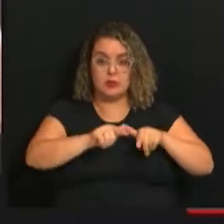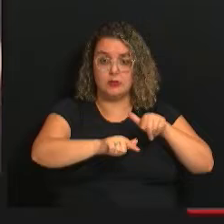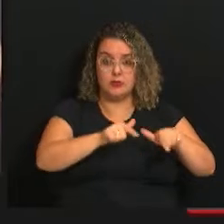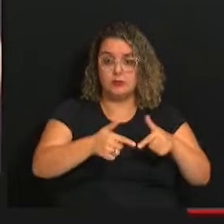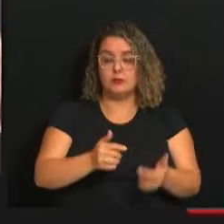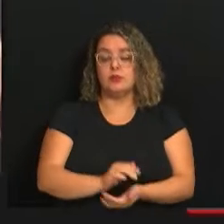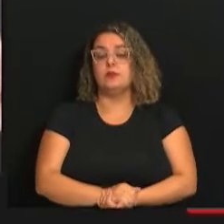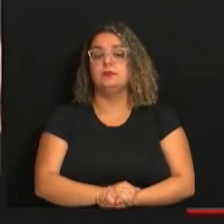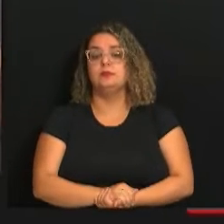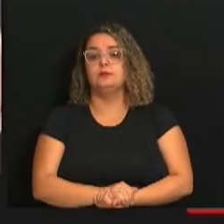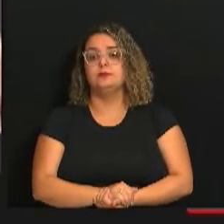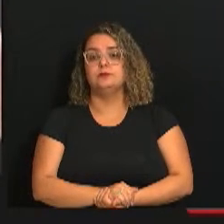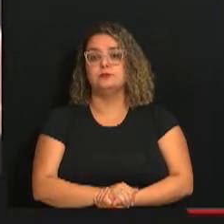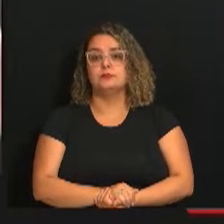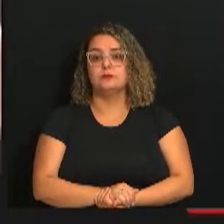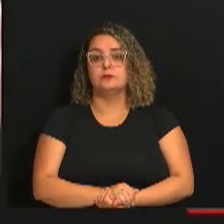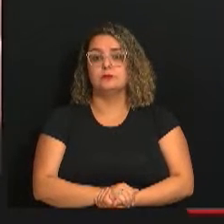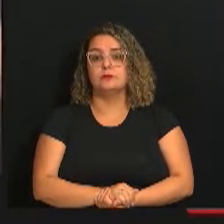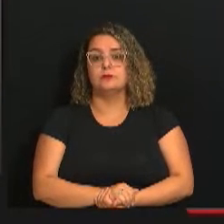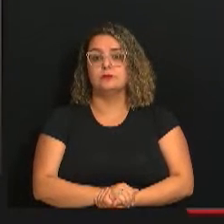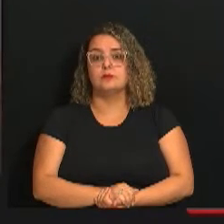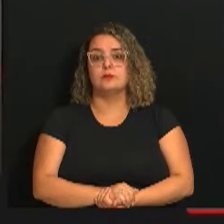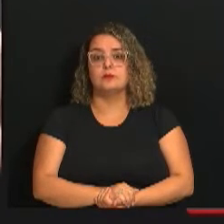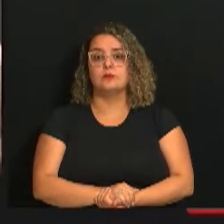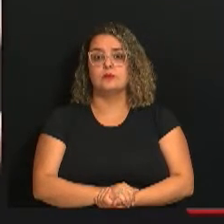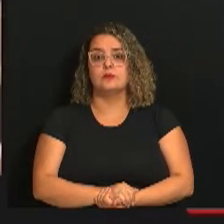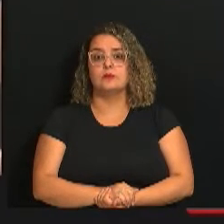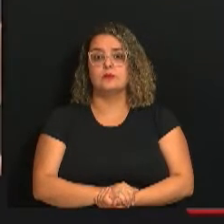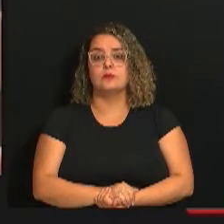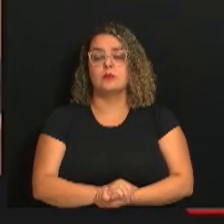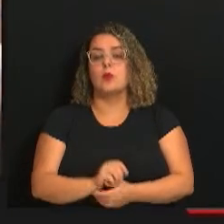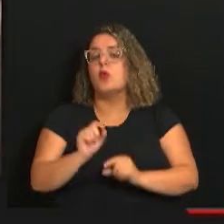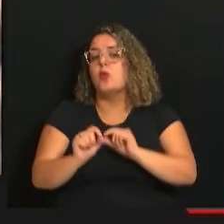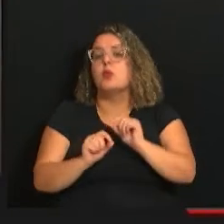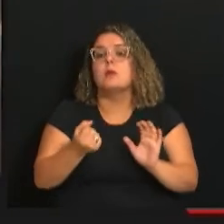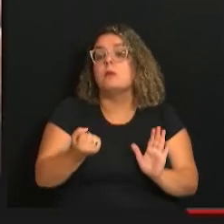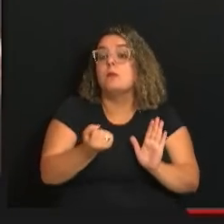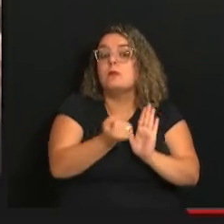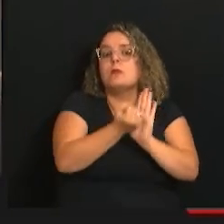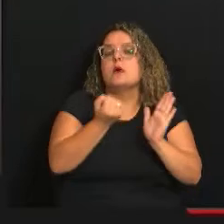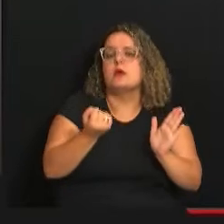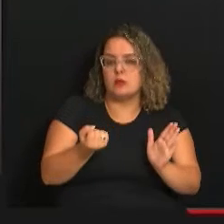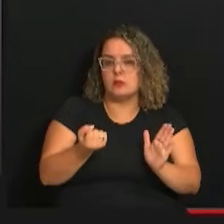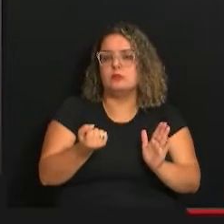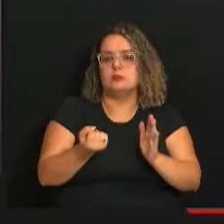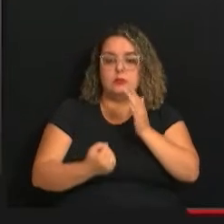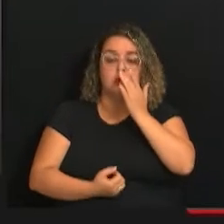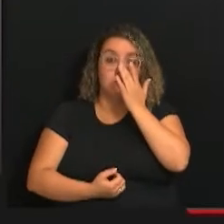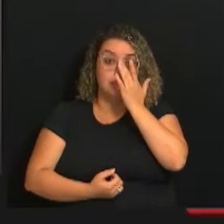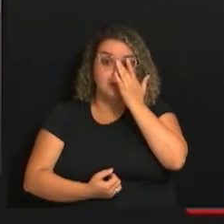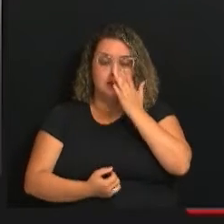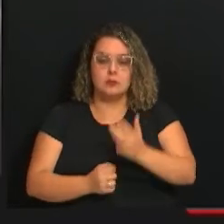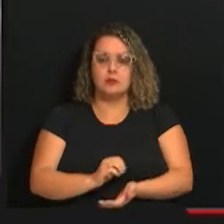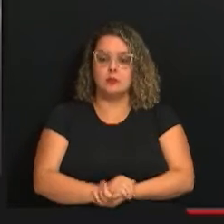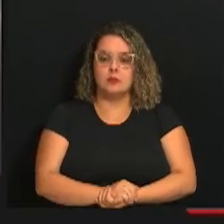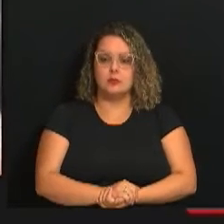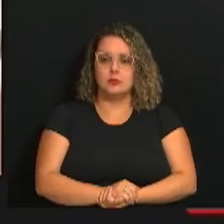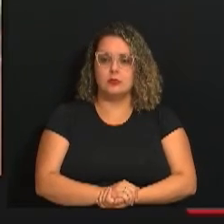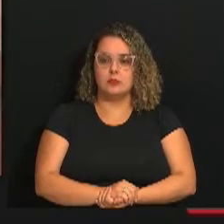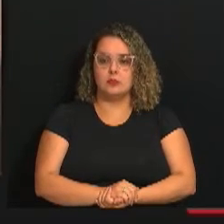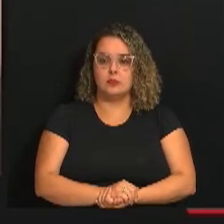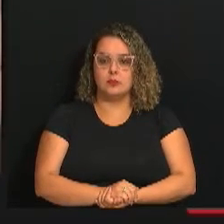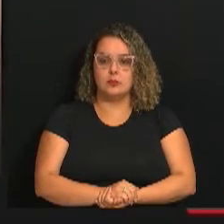bem-vinda e boa tarde. Boa tarde a todos vocês, boa tarde, Gabriel. Eu que agradeço